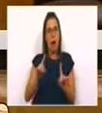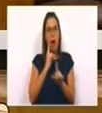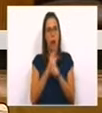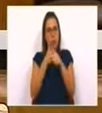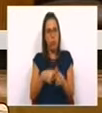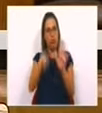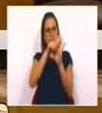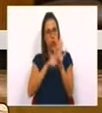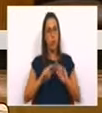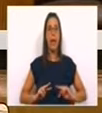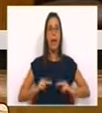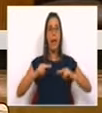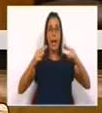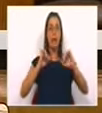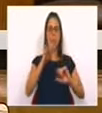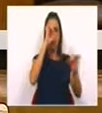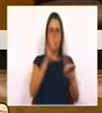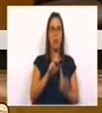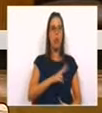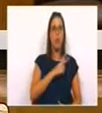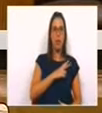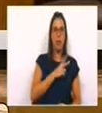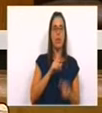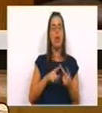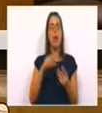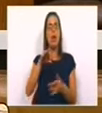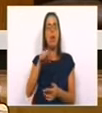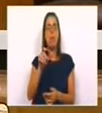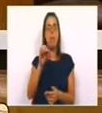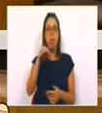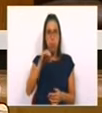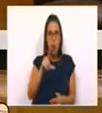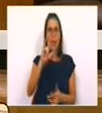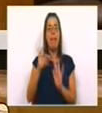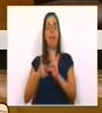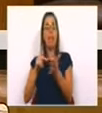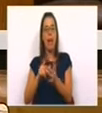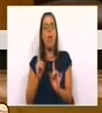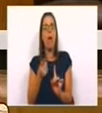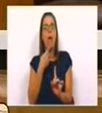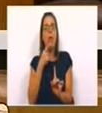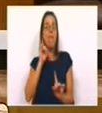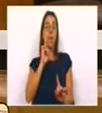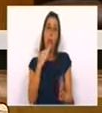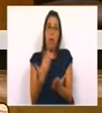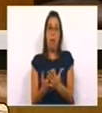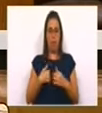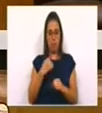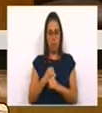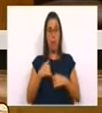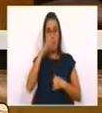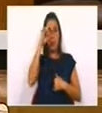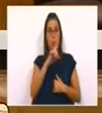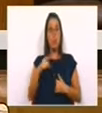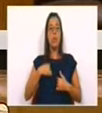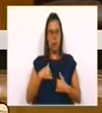estatutos respectivos das carreiras docente, universitária e politécnica, pretendem valorizar o trabalho do docente